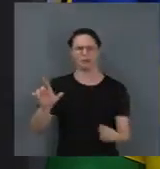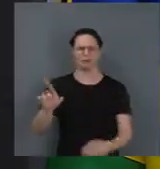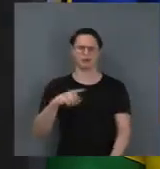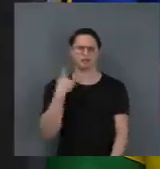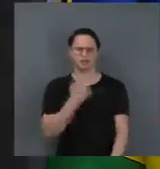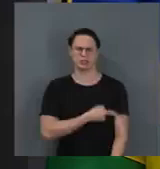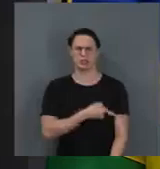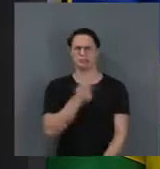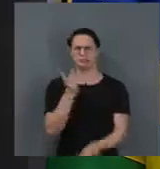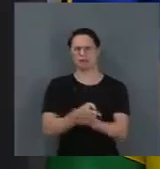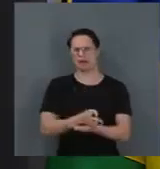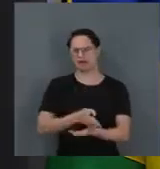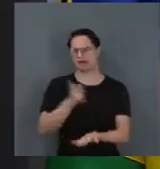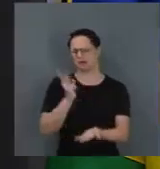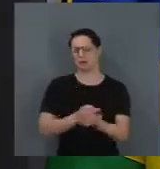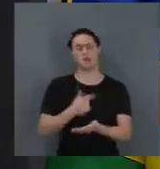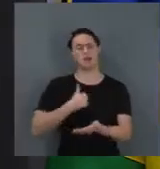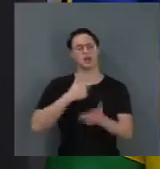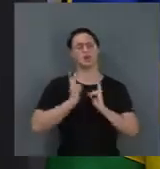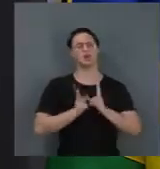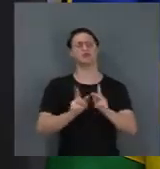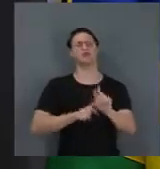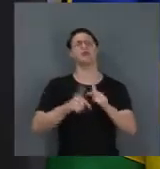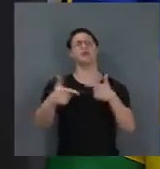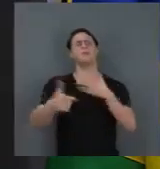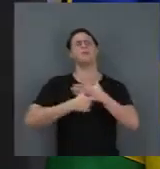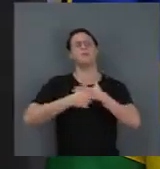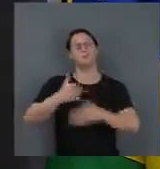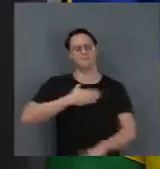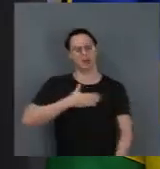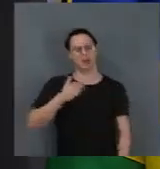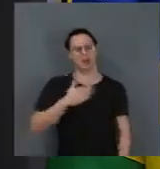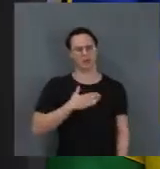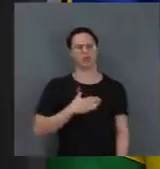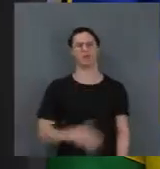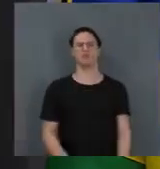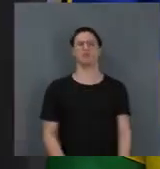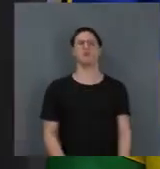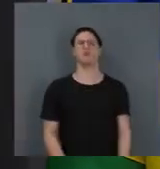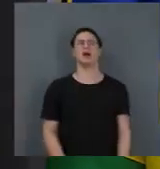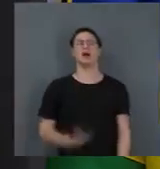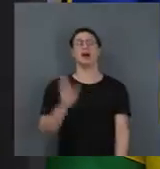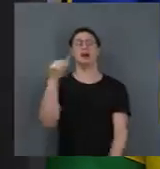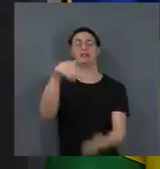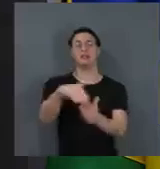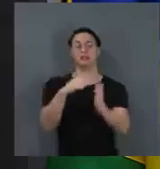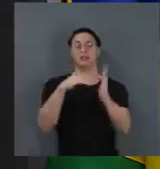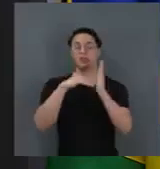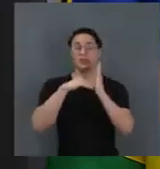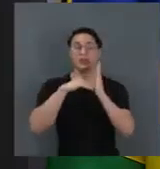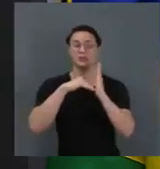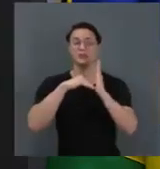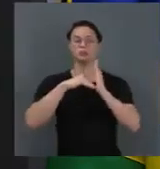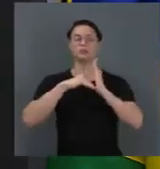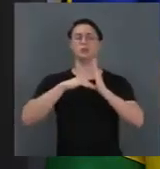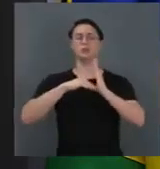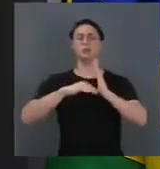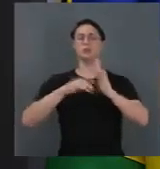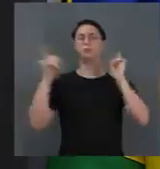continuar fazendo a nossa parte, eu vou continuar fazendo a nossa parte, até que o Senado também tire um dos